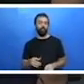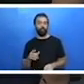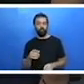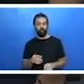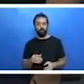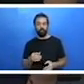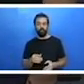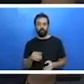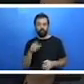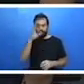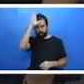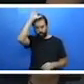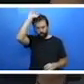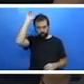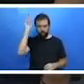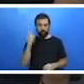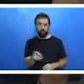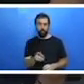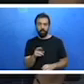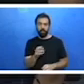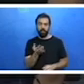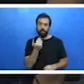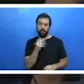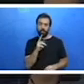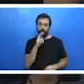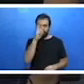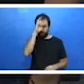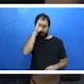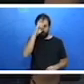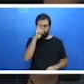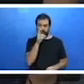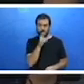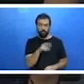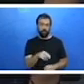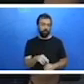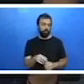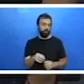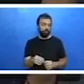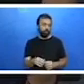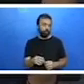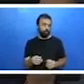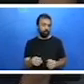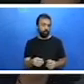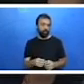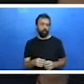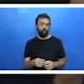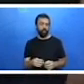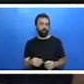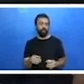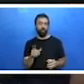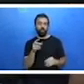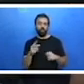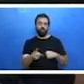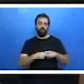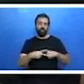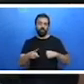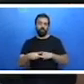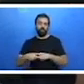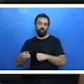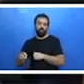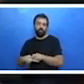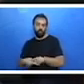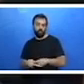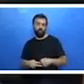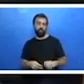almoçou. Carneiro comeu capim. Então, todos esses três, brincavam, almoçou e comeu, são verbos de